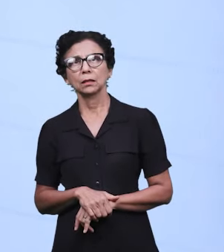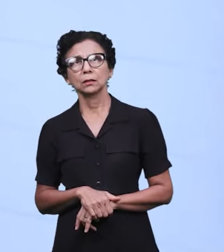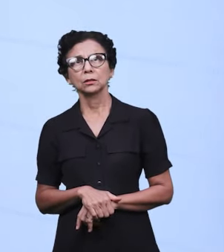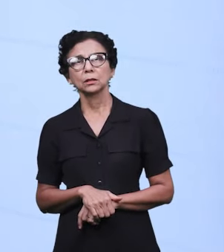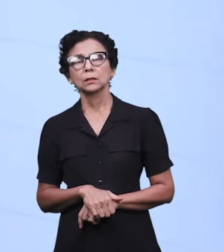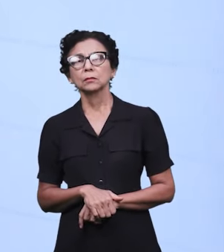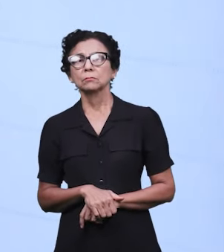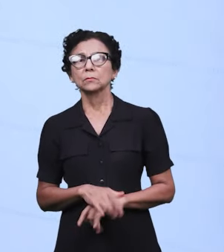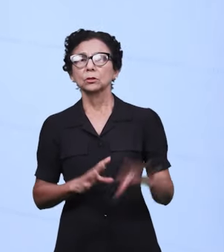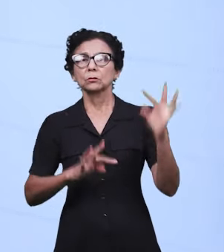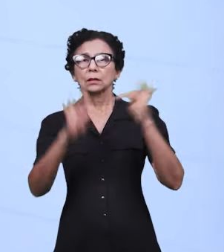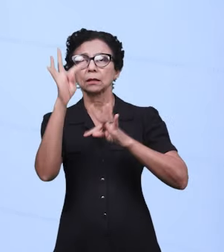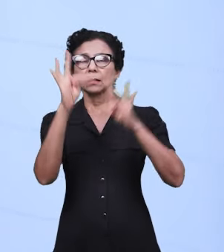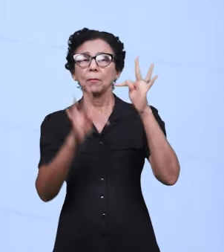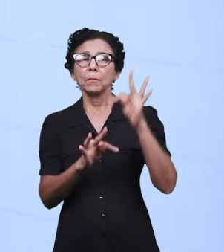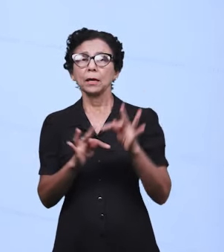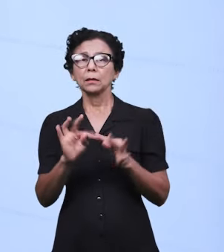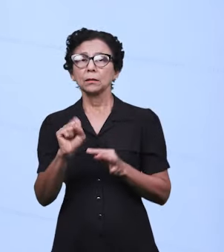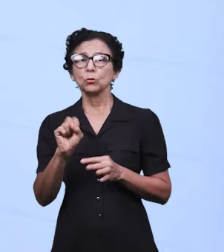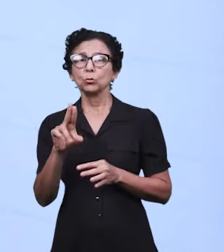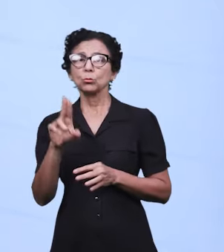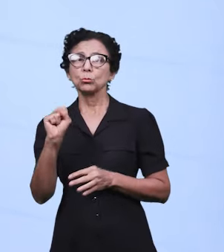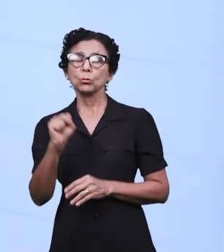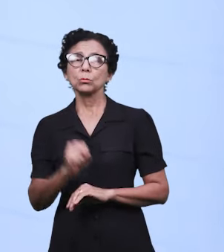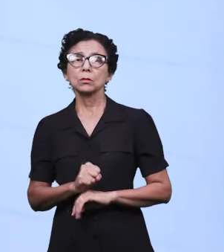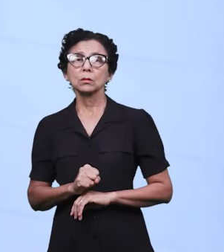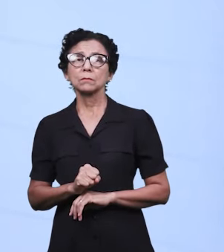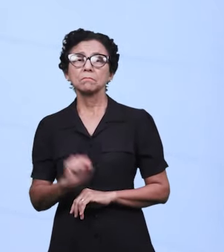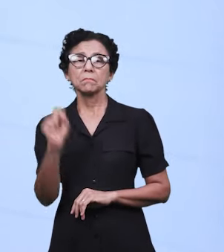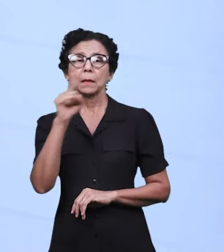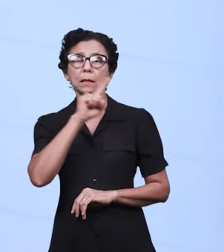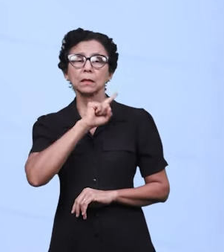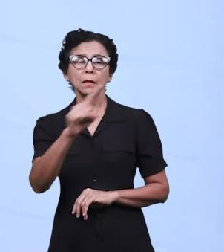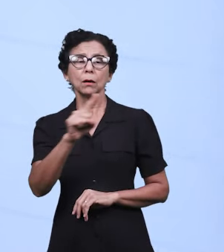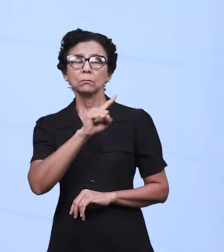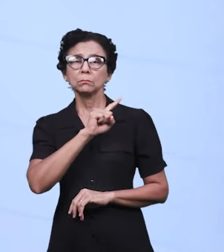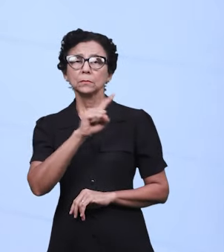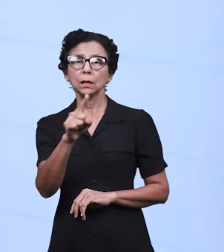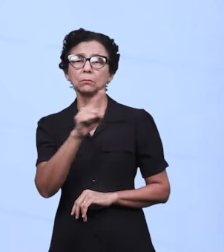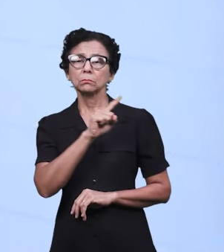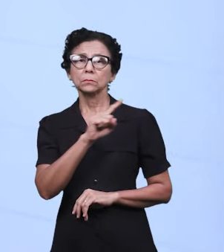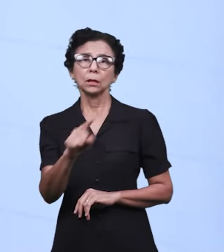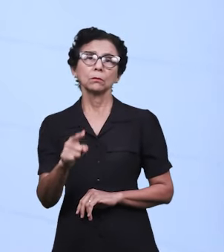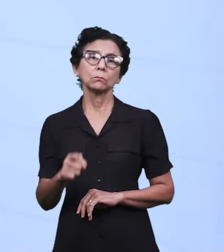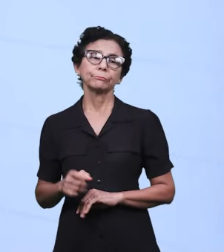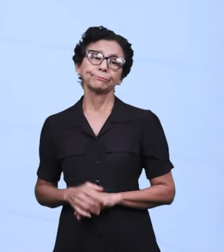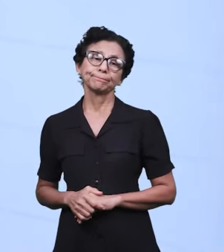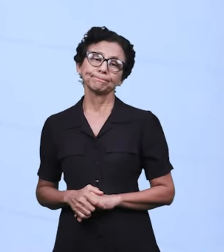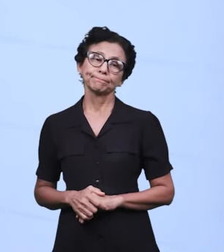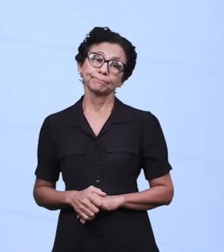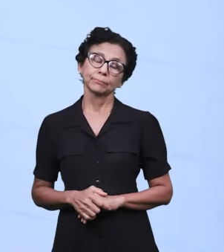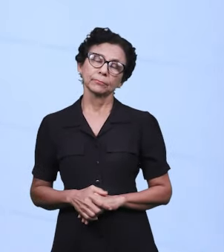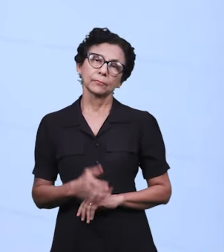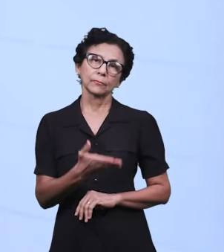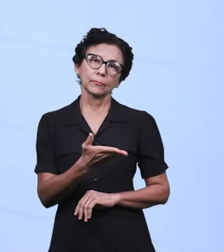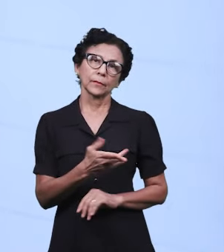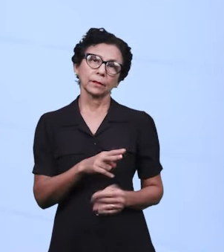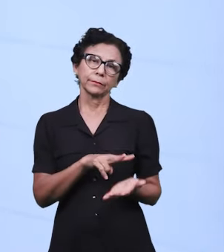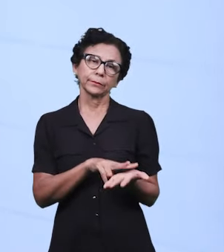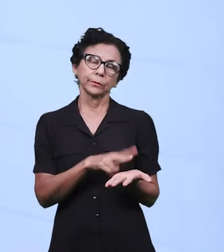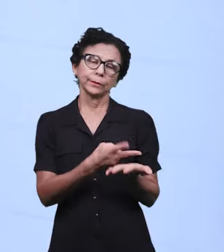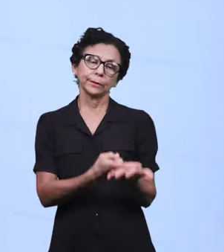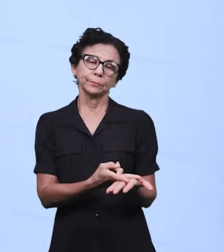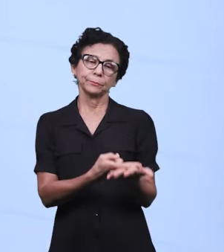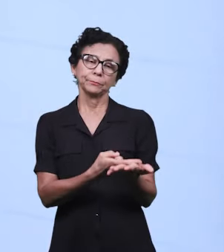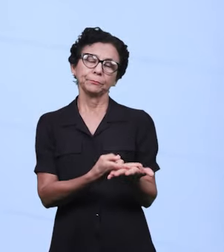ela precisava. E ficou ali só mantendo aquela condição dela e tal. Mas aí